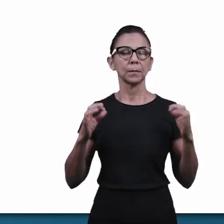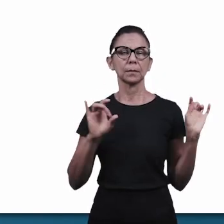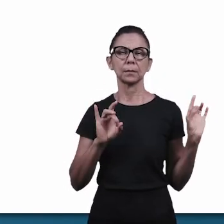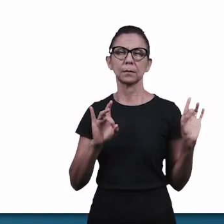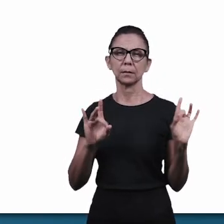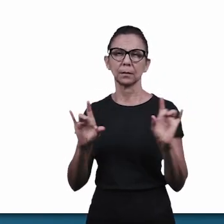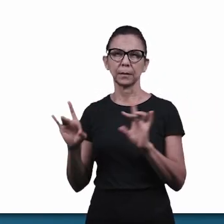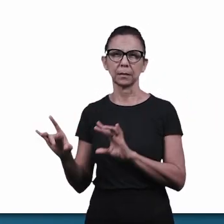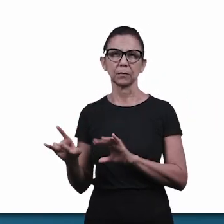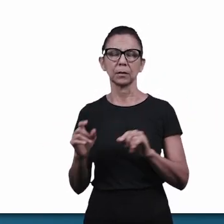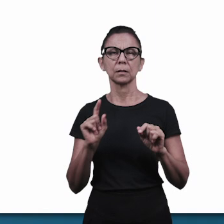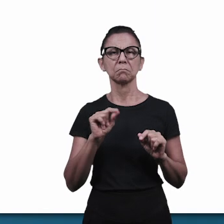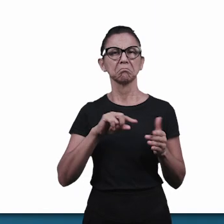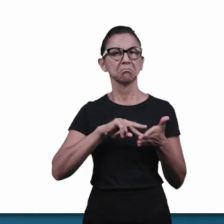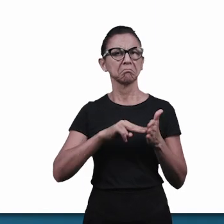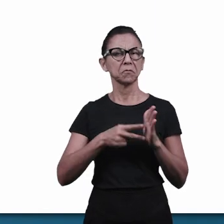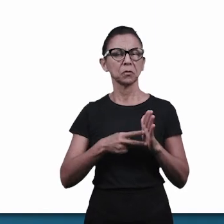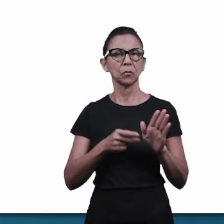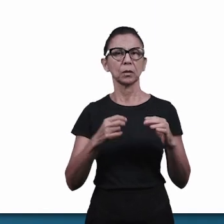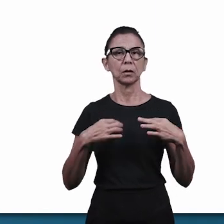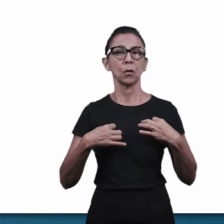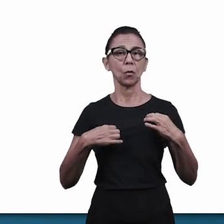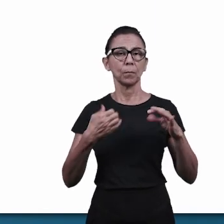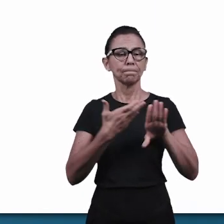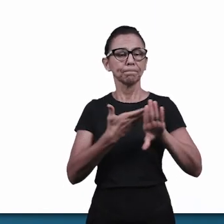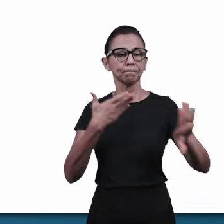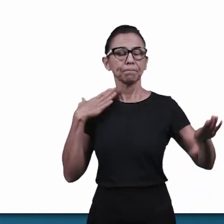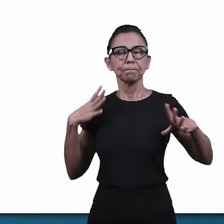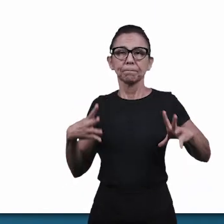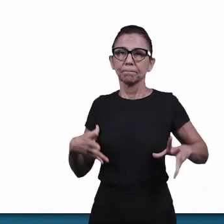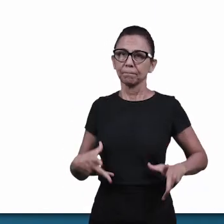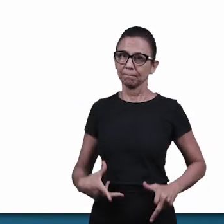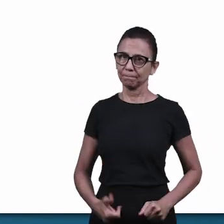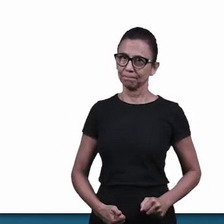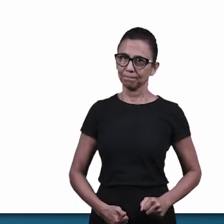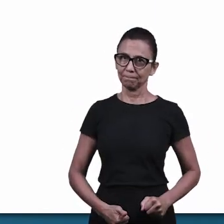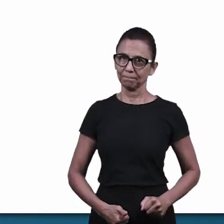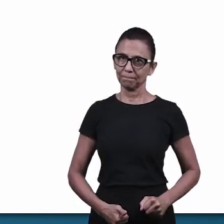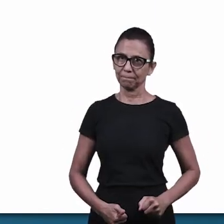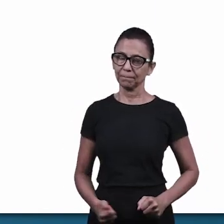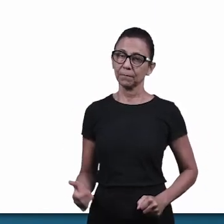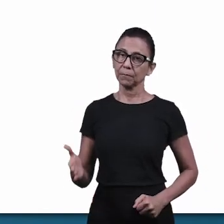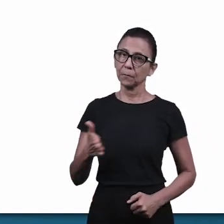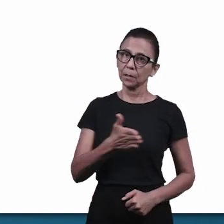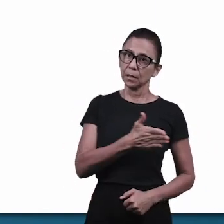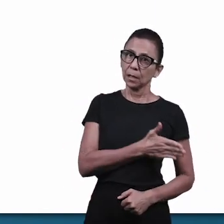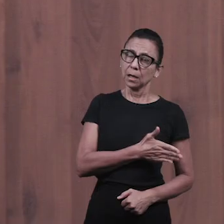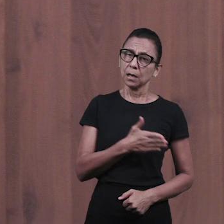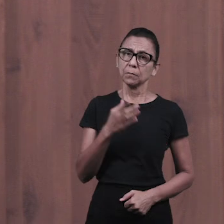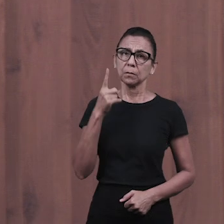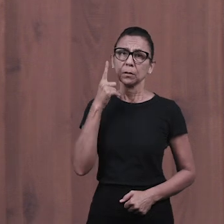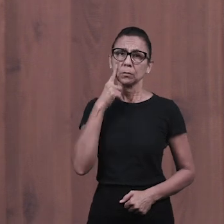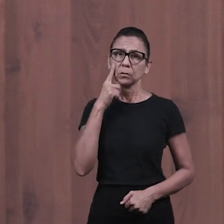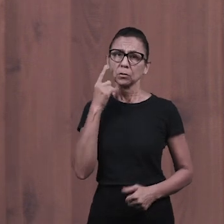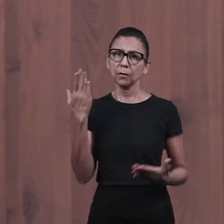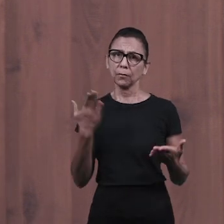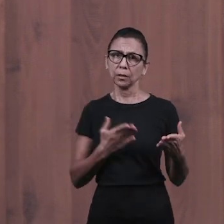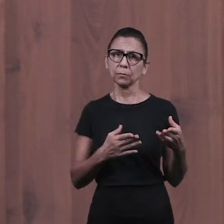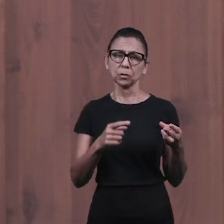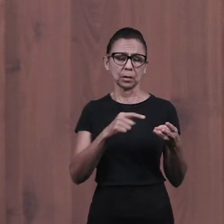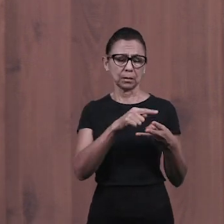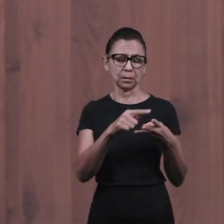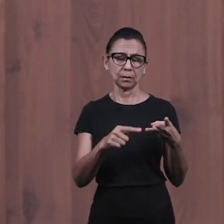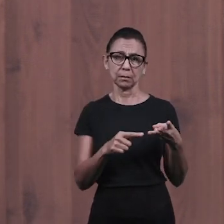que é a veste de santificação. Muito bem. Diante, portanto, desse comentário e diante, portanto,